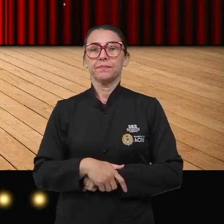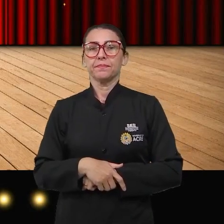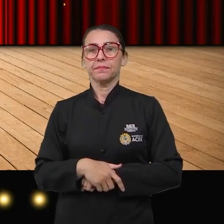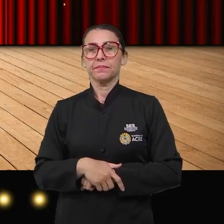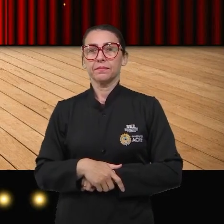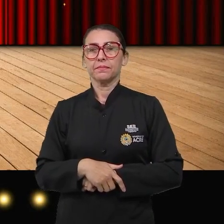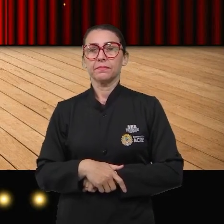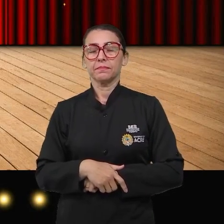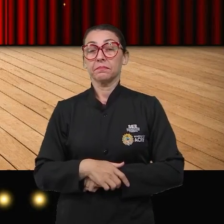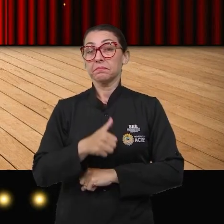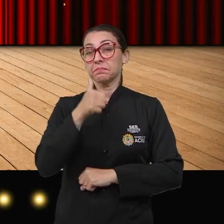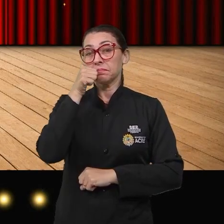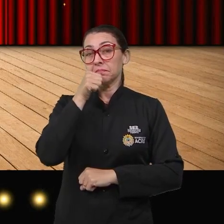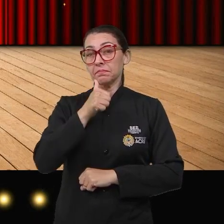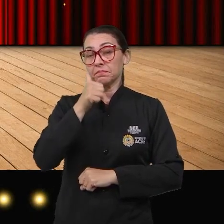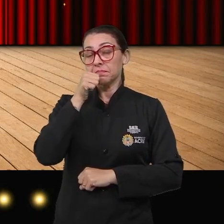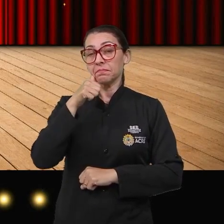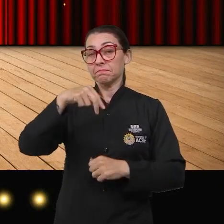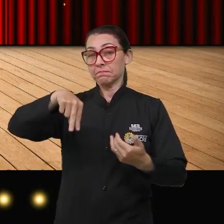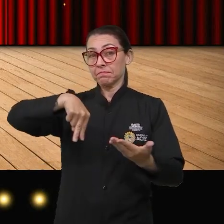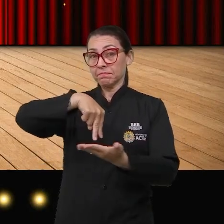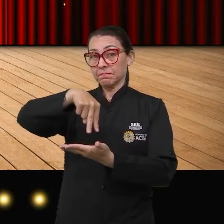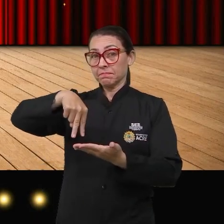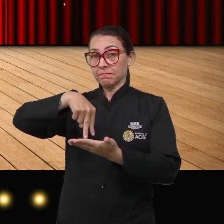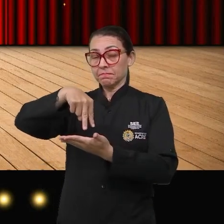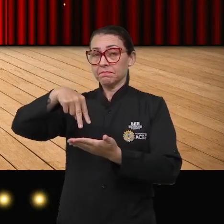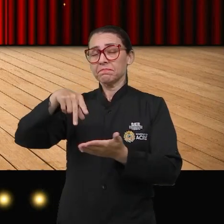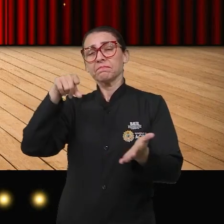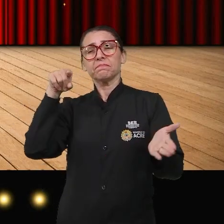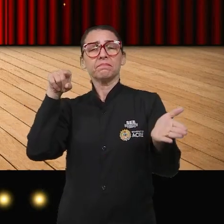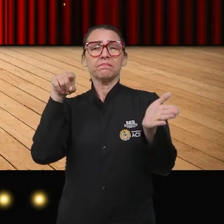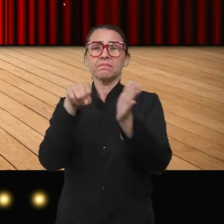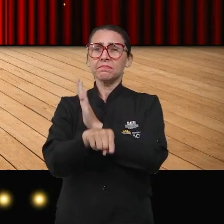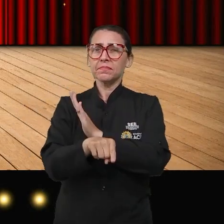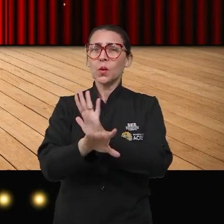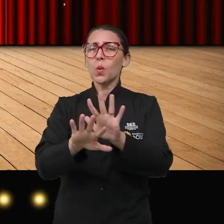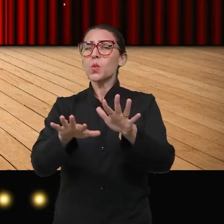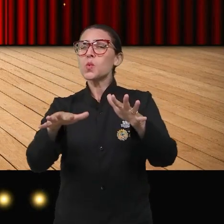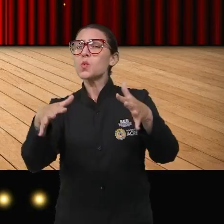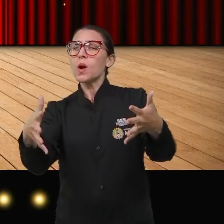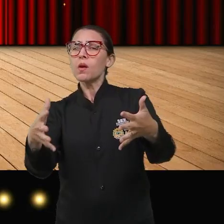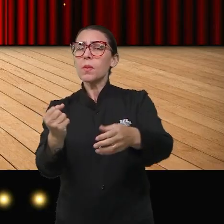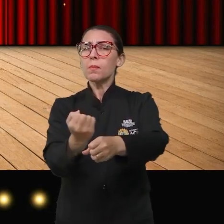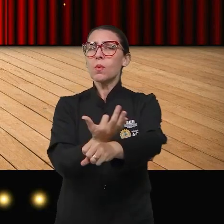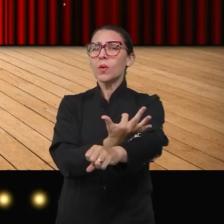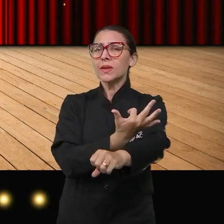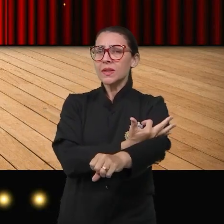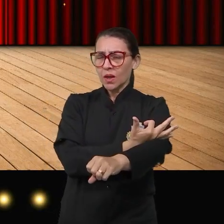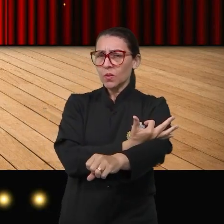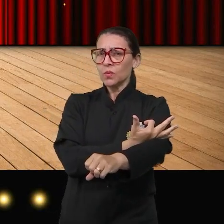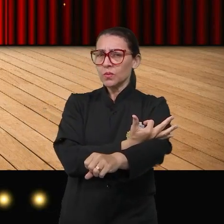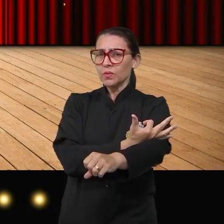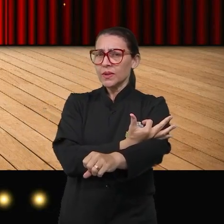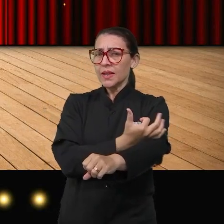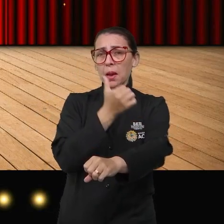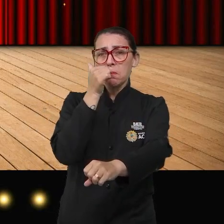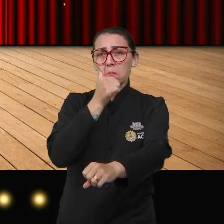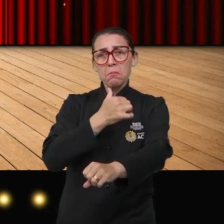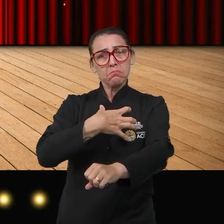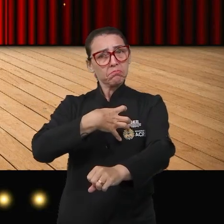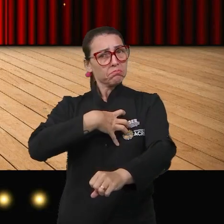está vendo aí uma moça dançando e a pergunta é: qual é a emoção que